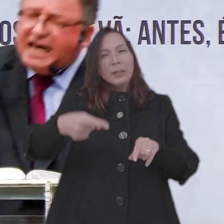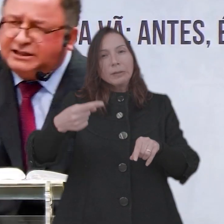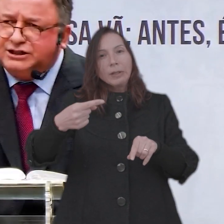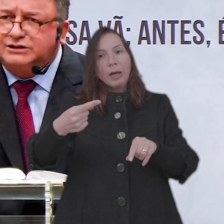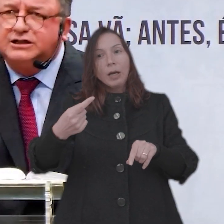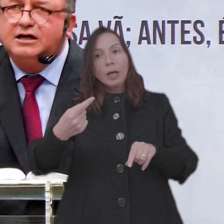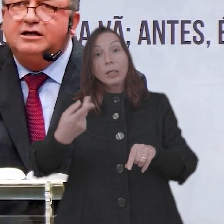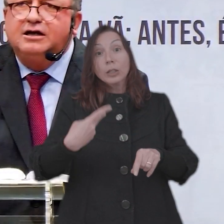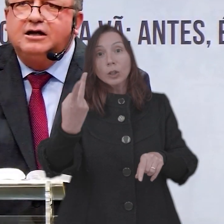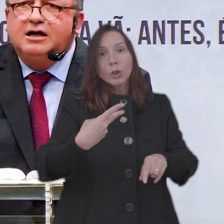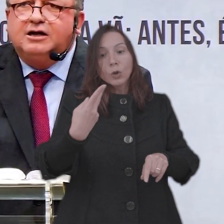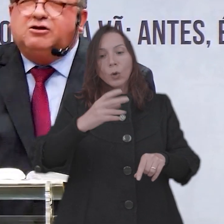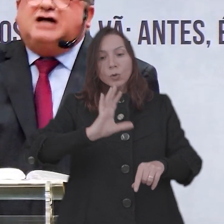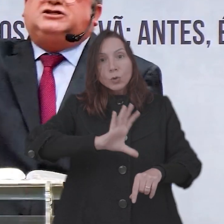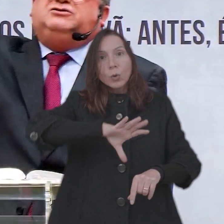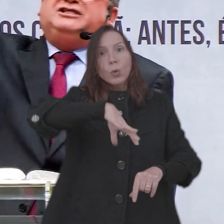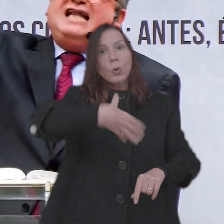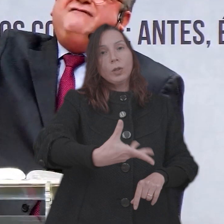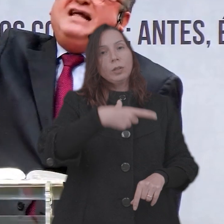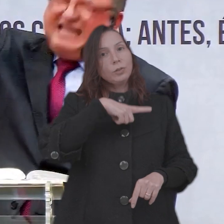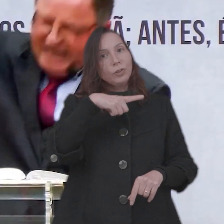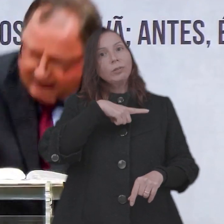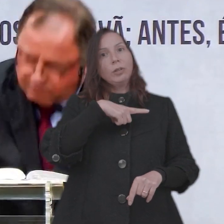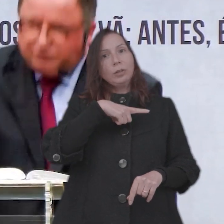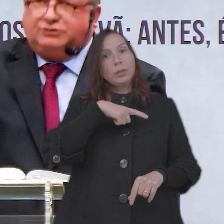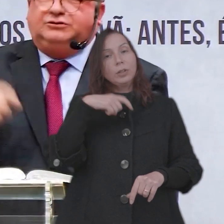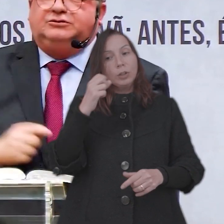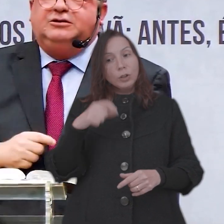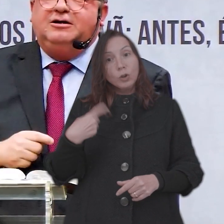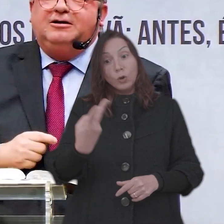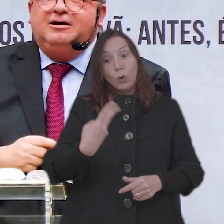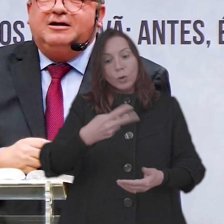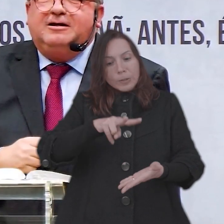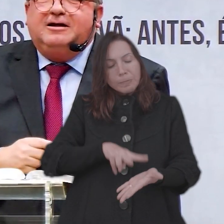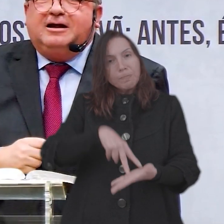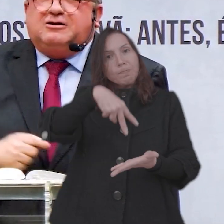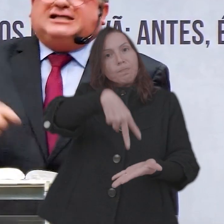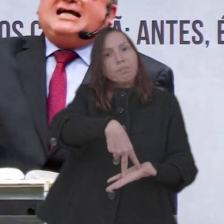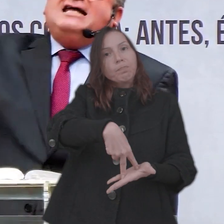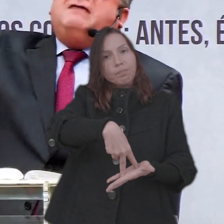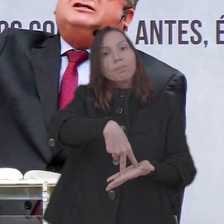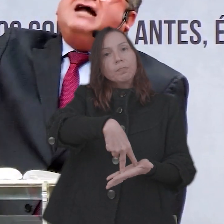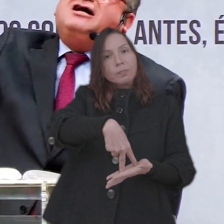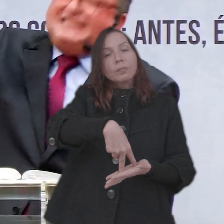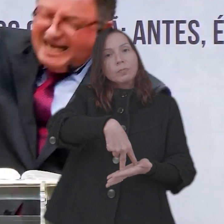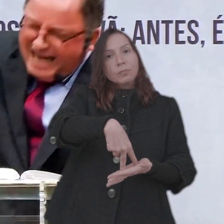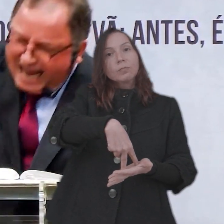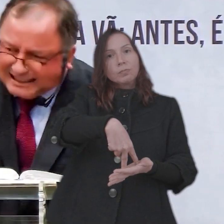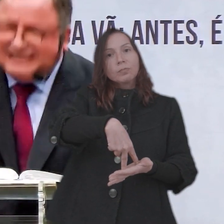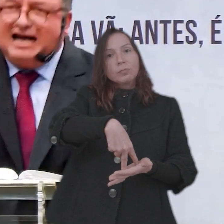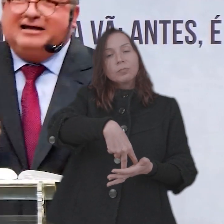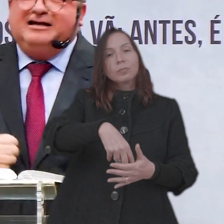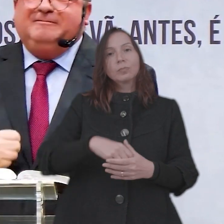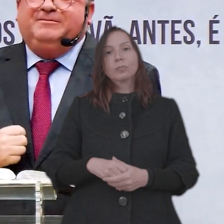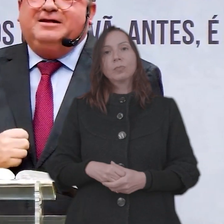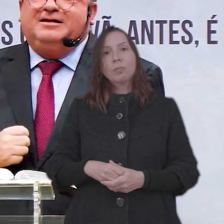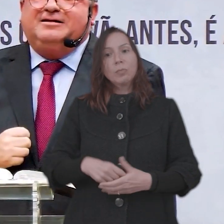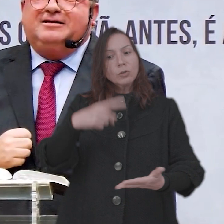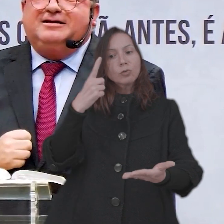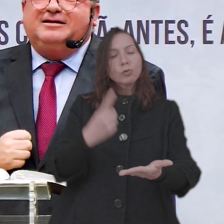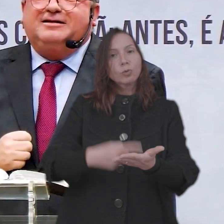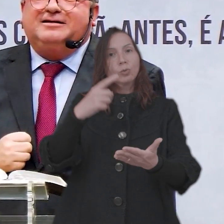como crentes, nós nos levantemos, nós saiamos da nossa inércia.